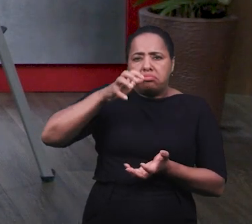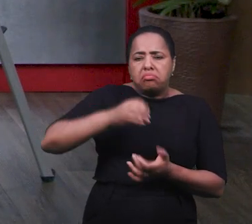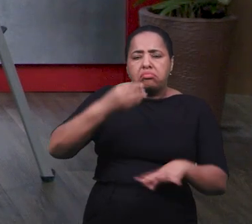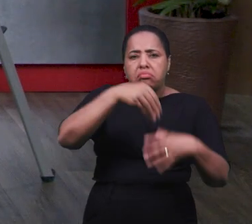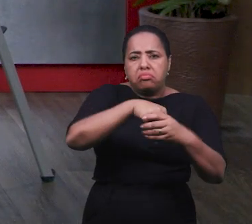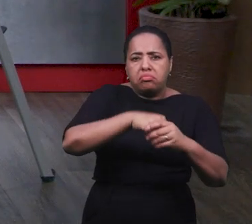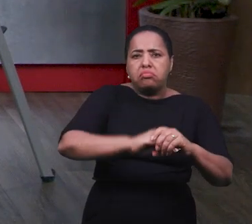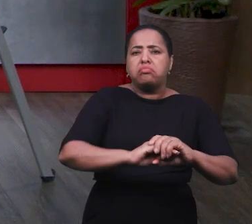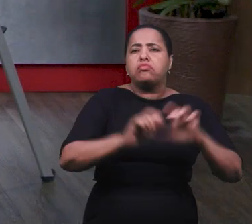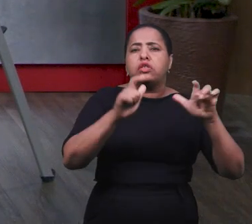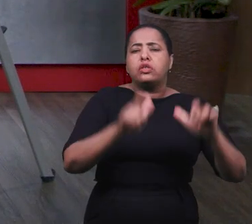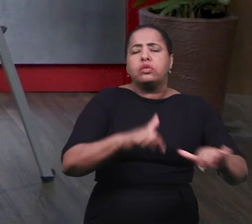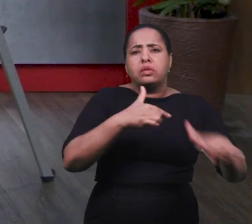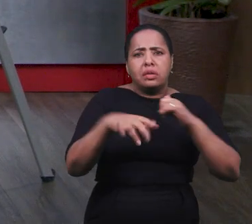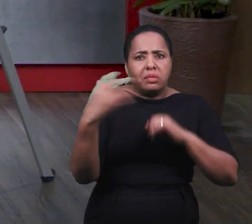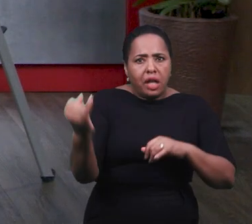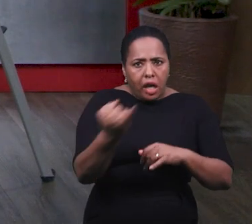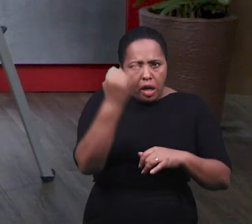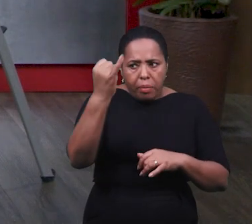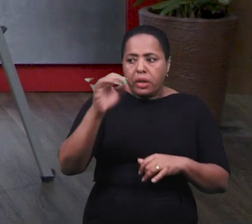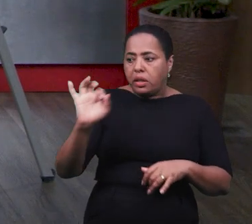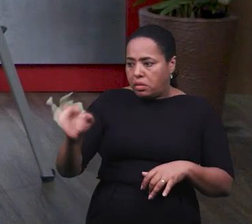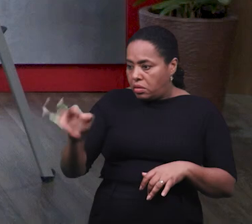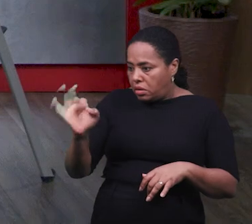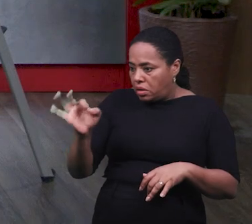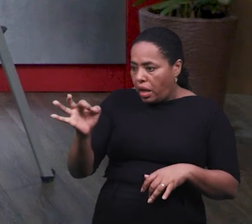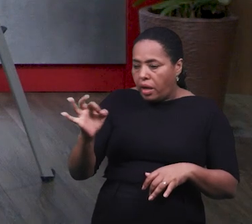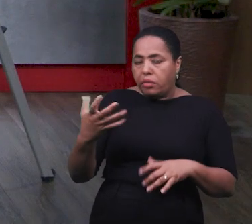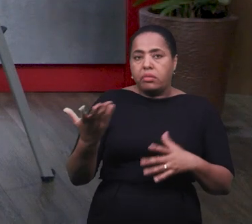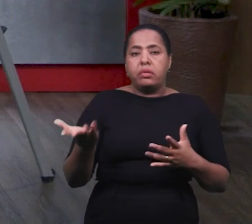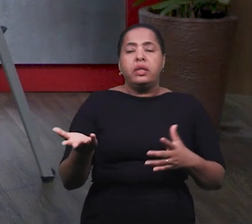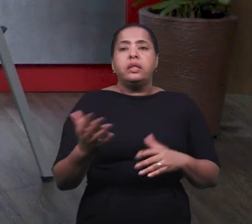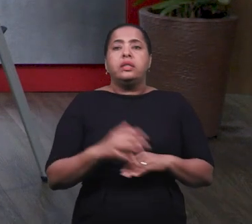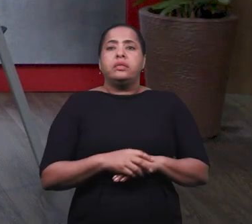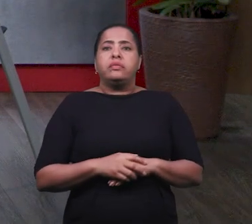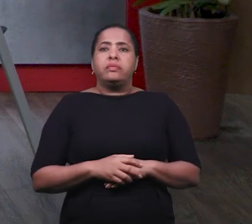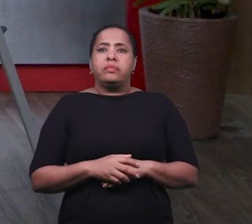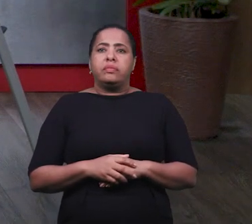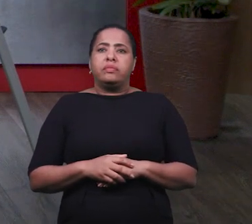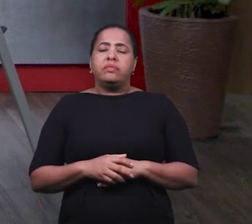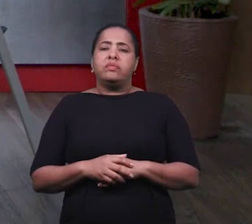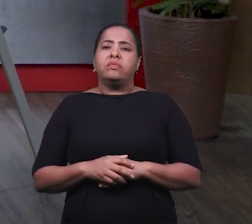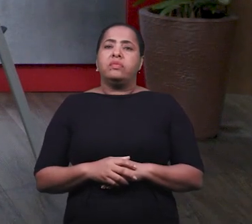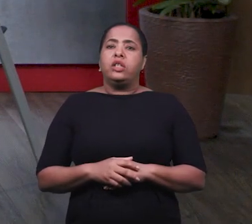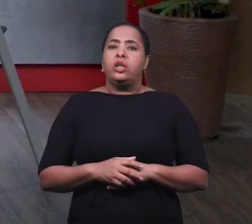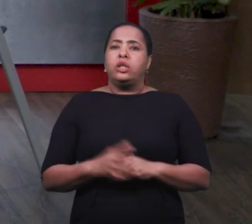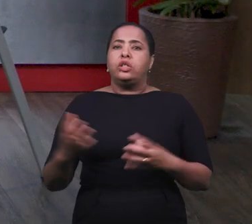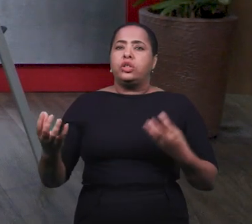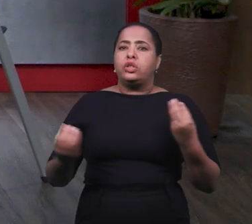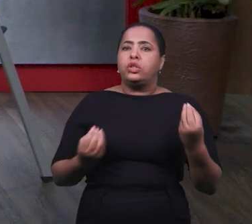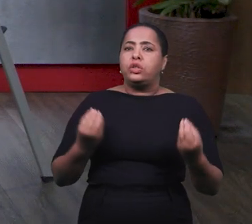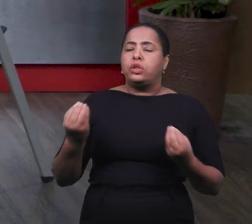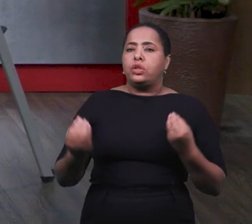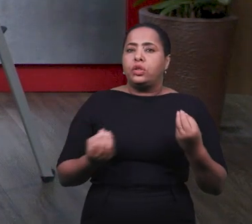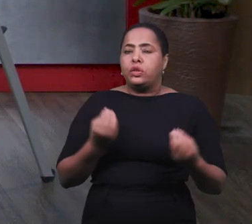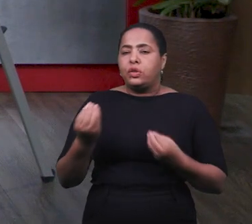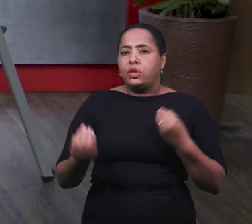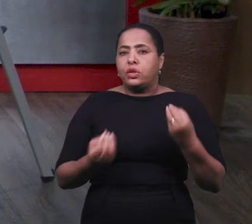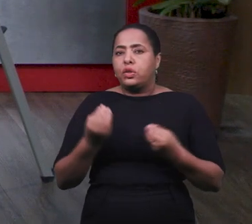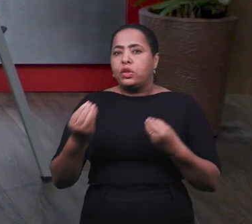de trabalho é importante, né, doutora? Essa parte que a senhora citou, né, sobre essa forma, né,